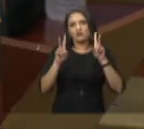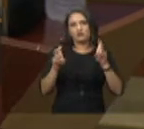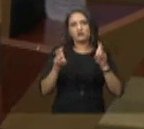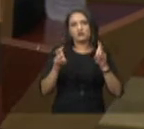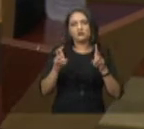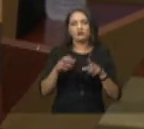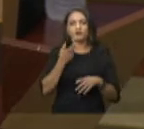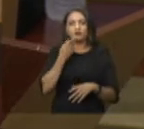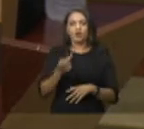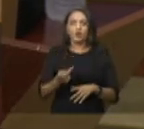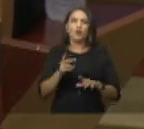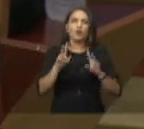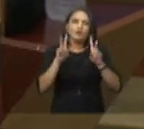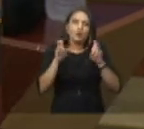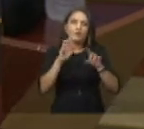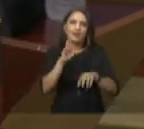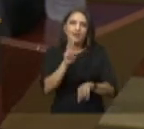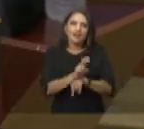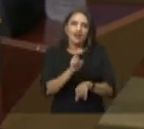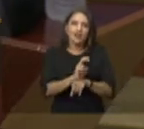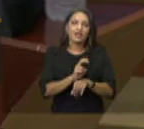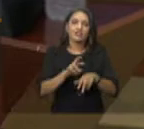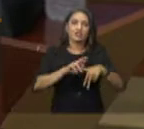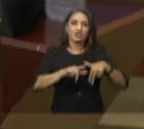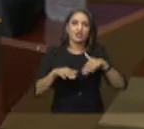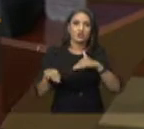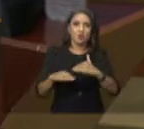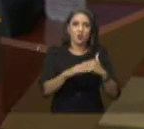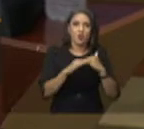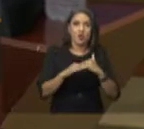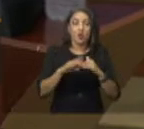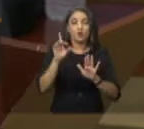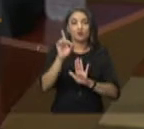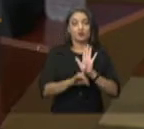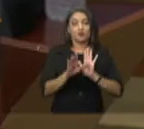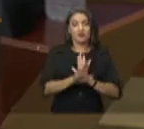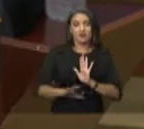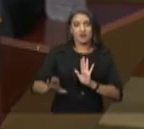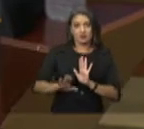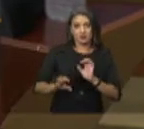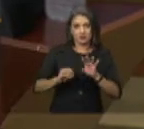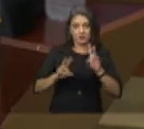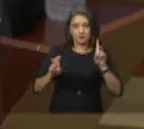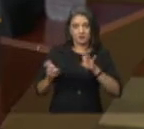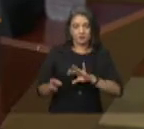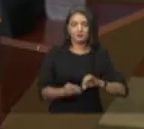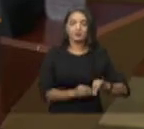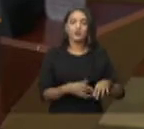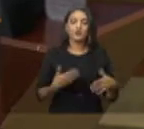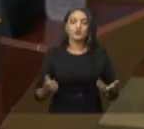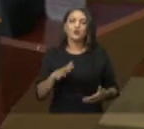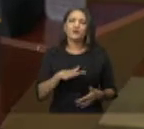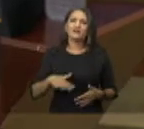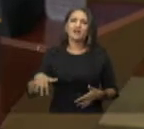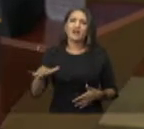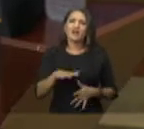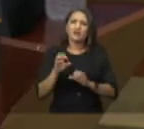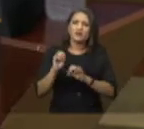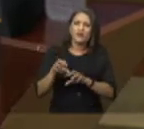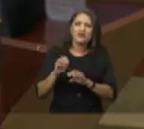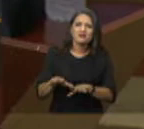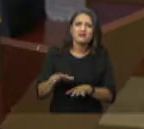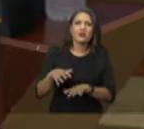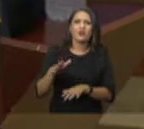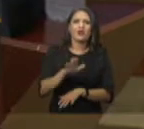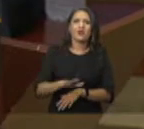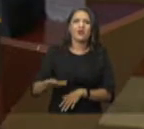das Crianças a educação revista Portuguesa de pedagogia os espaços públicos da Educação de crianças de 0